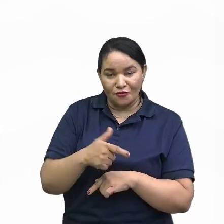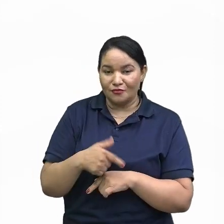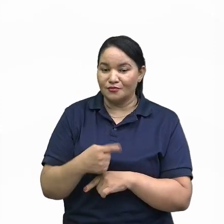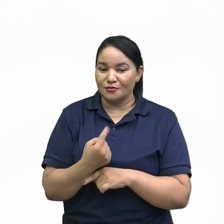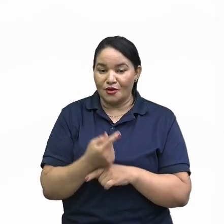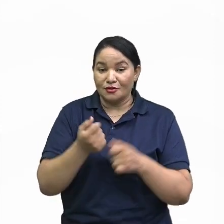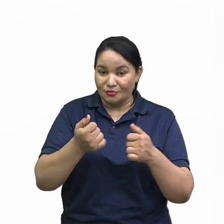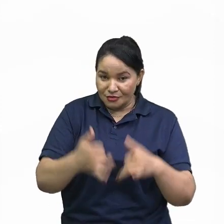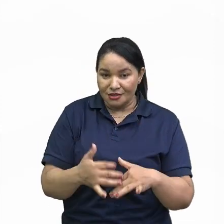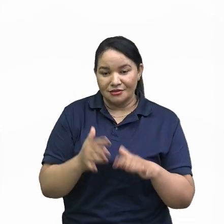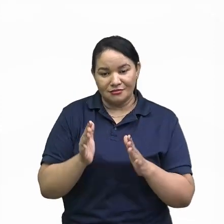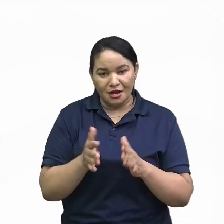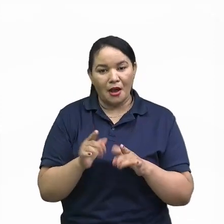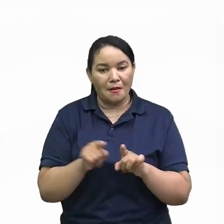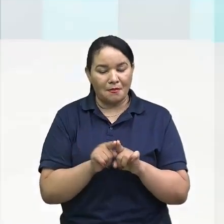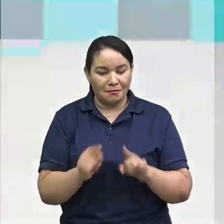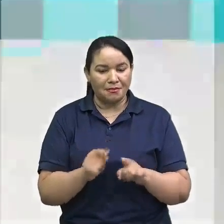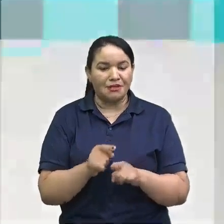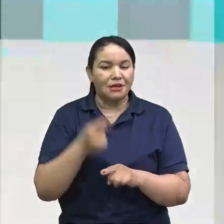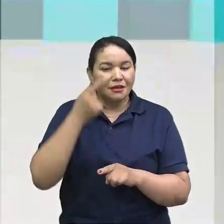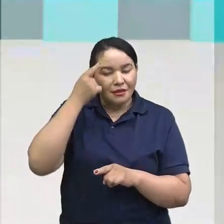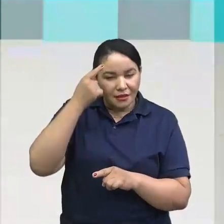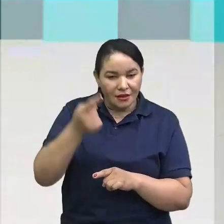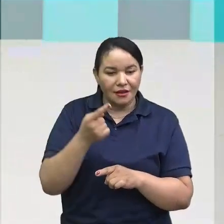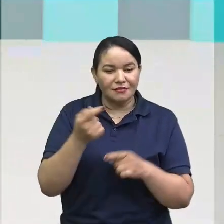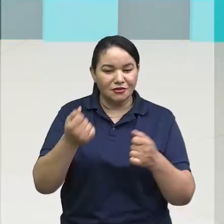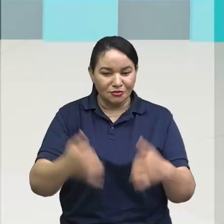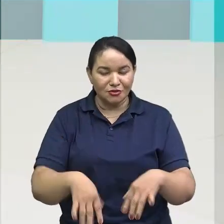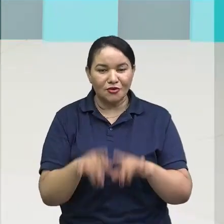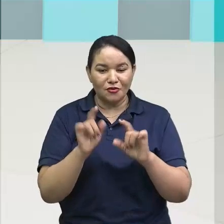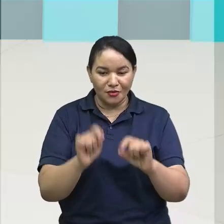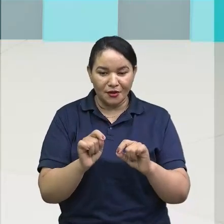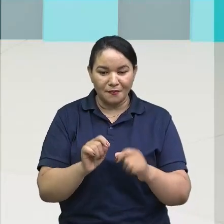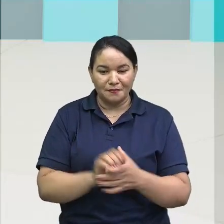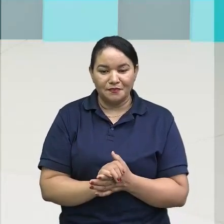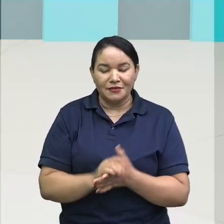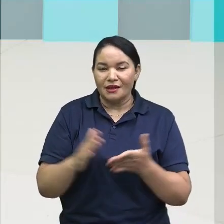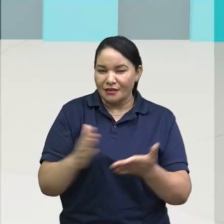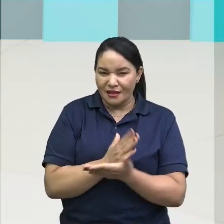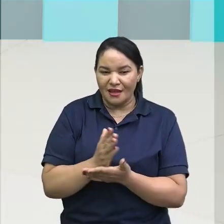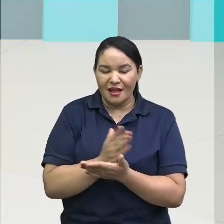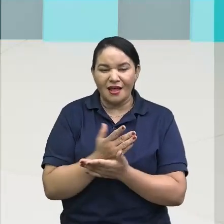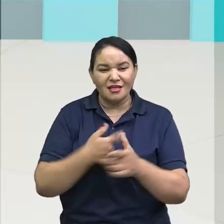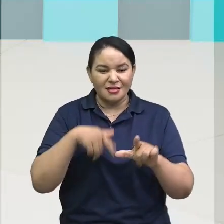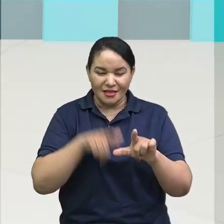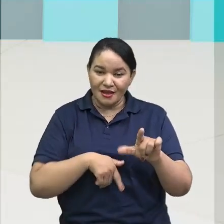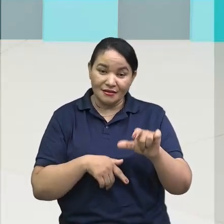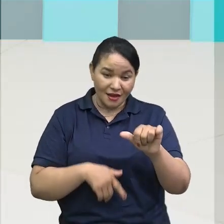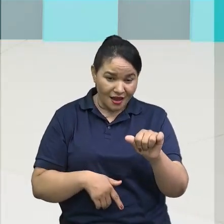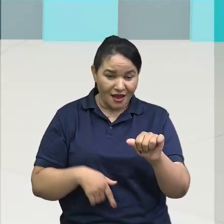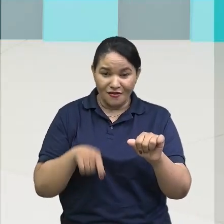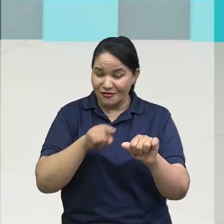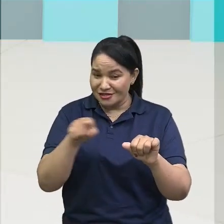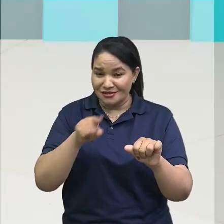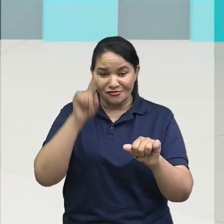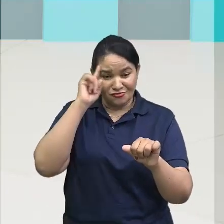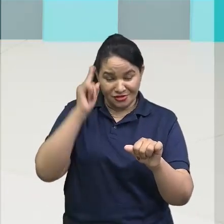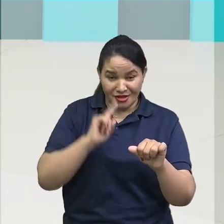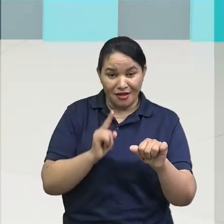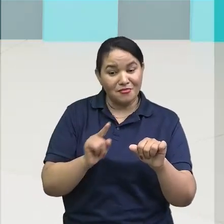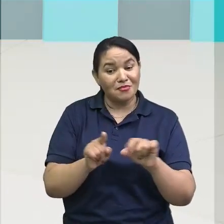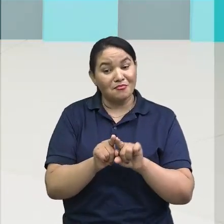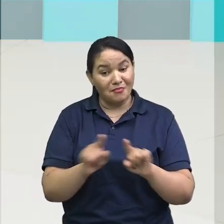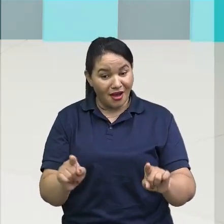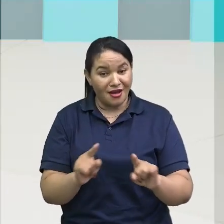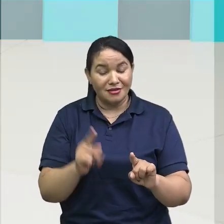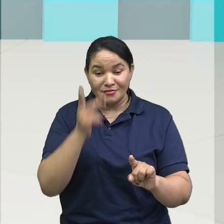falamos. Então, lembra que eu dei o exemplo da letra? Que você não sabia fazer letra A, mas um dia alguém mostrou para